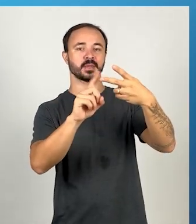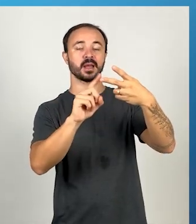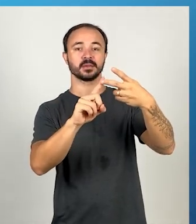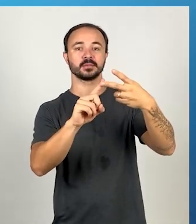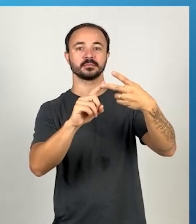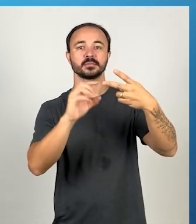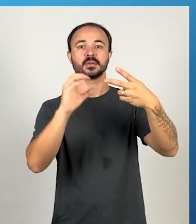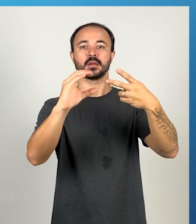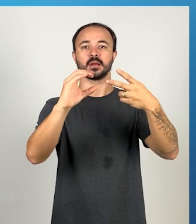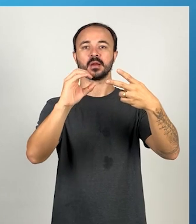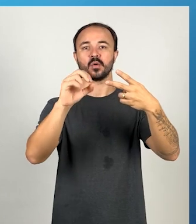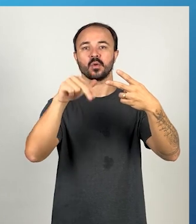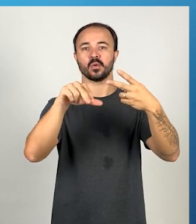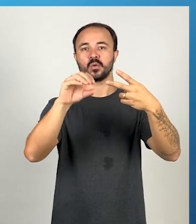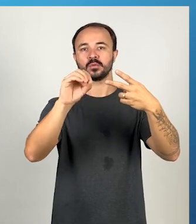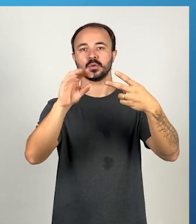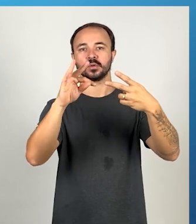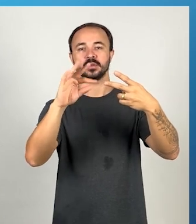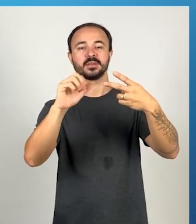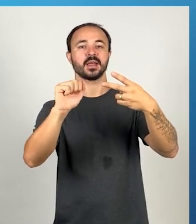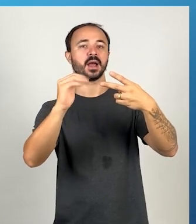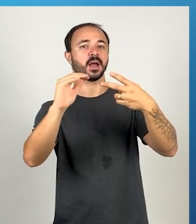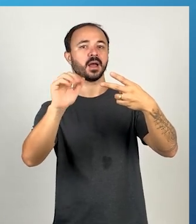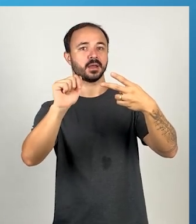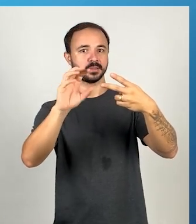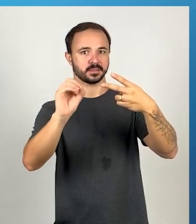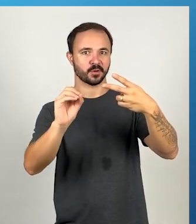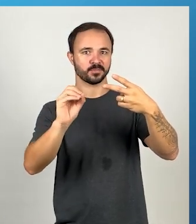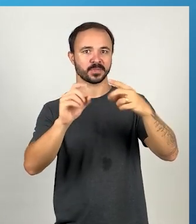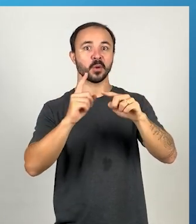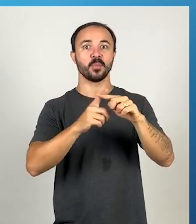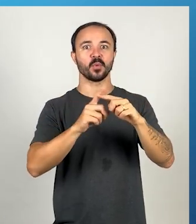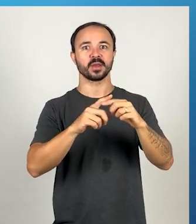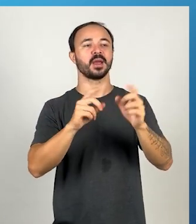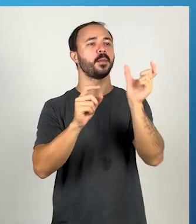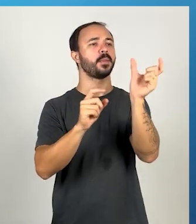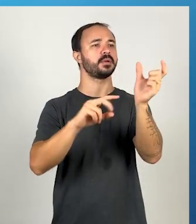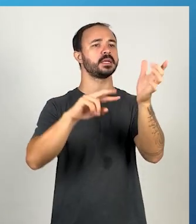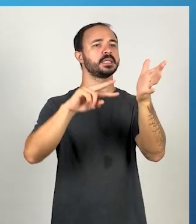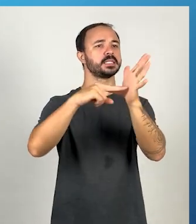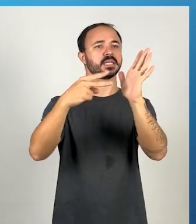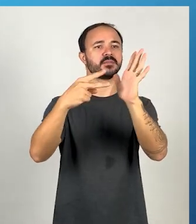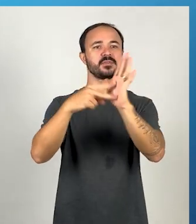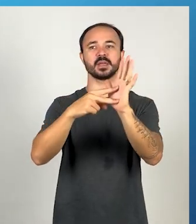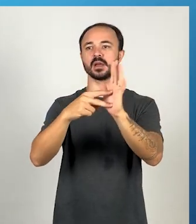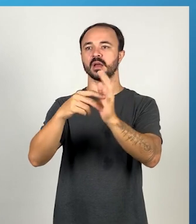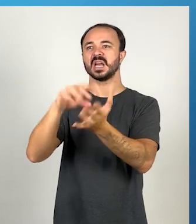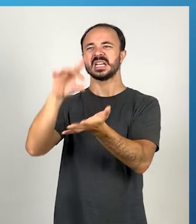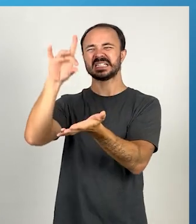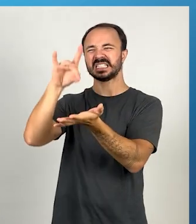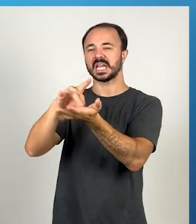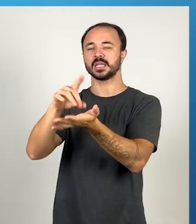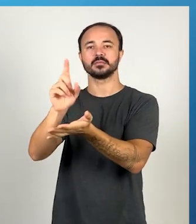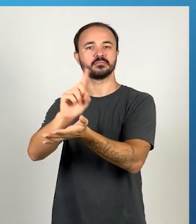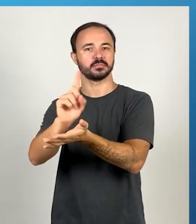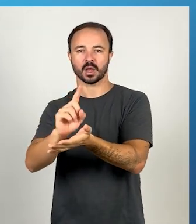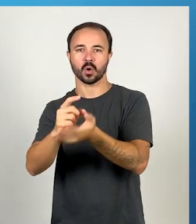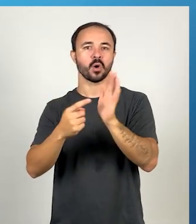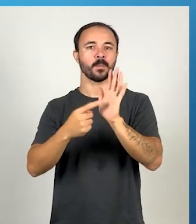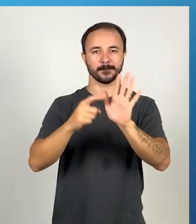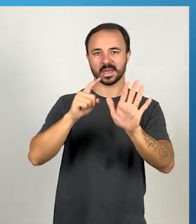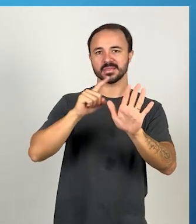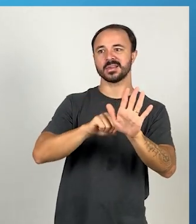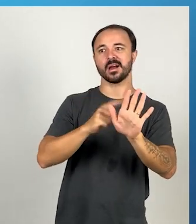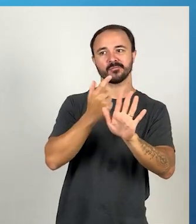as utilizamos, pretendemos indicar um sentido que vai além do significado original ou denotativo.